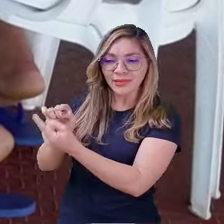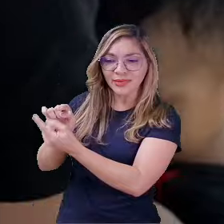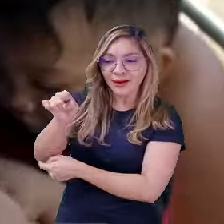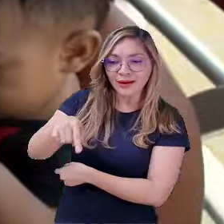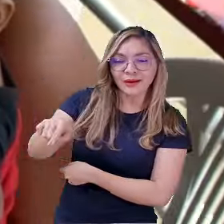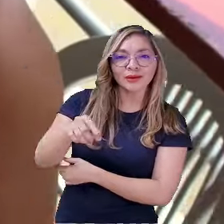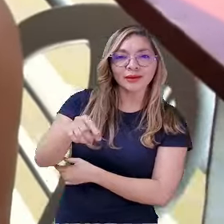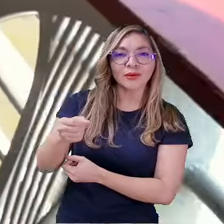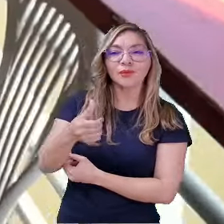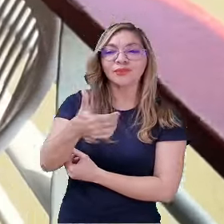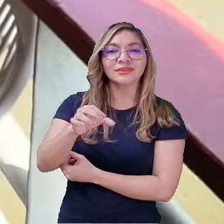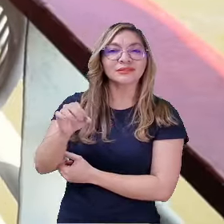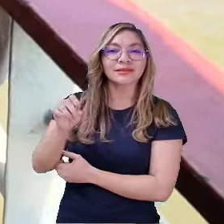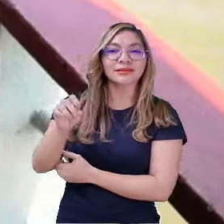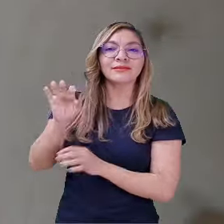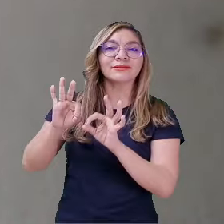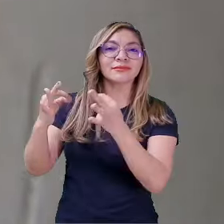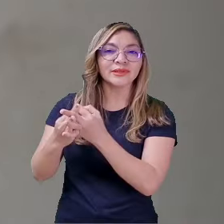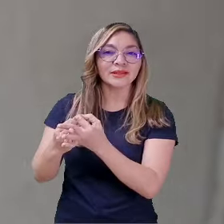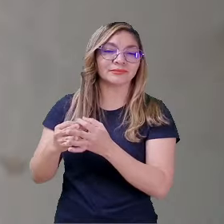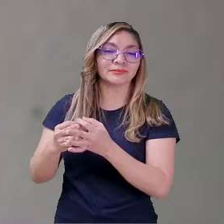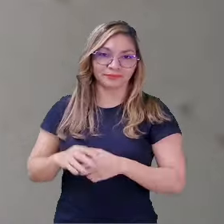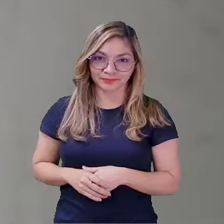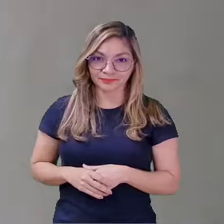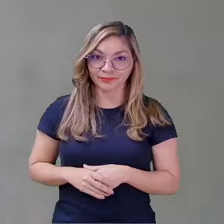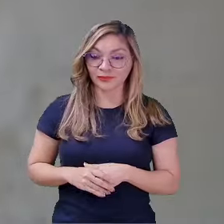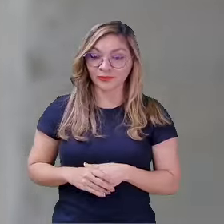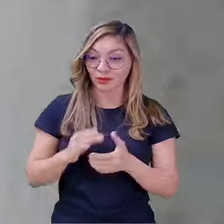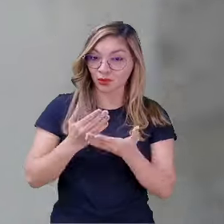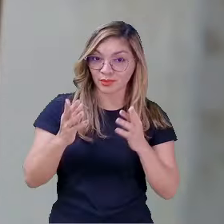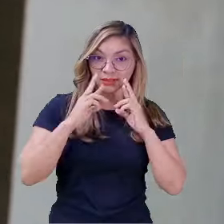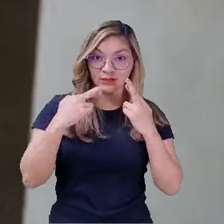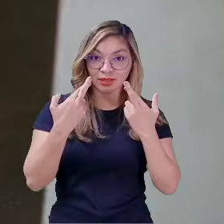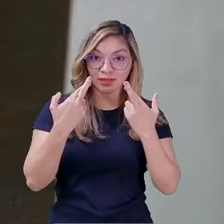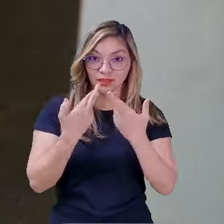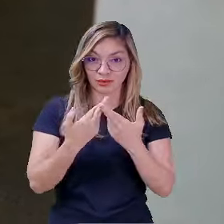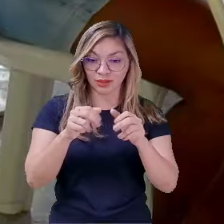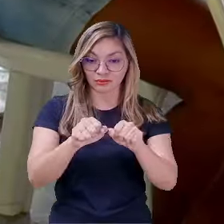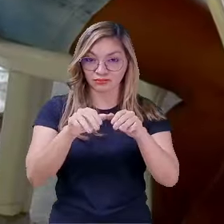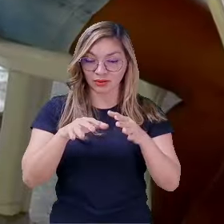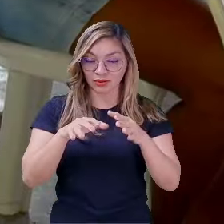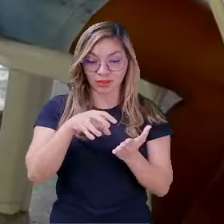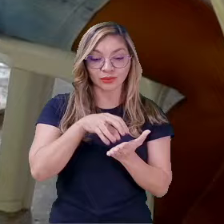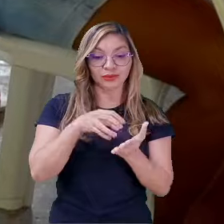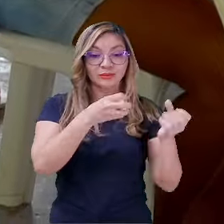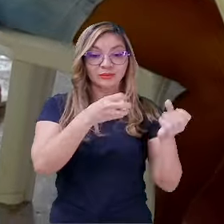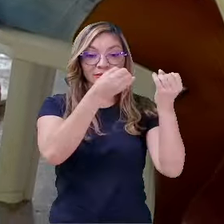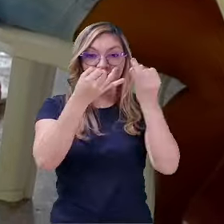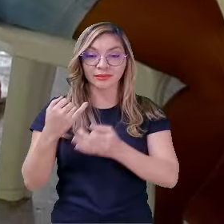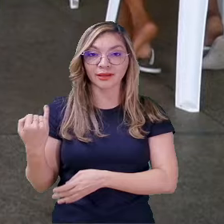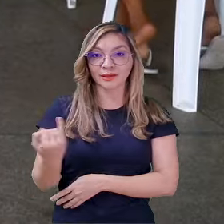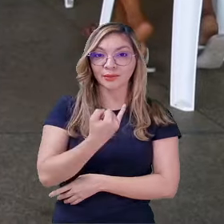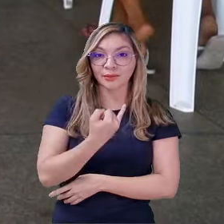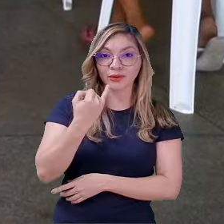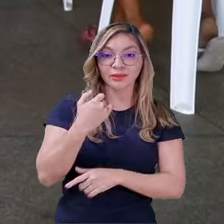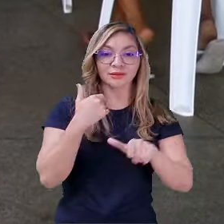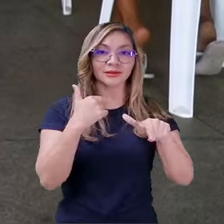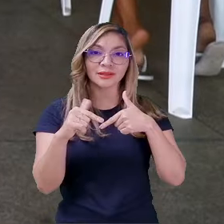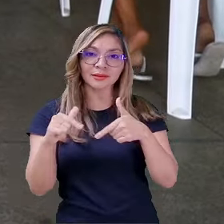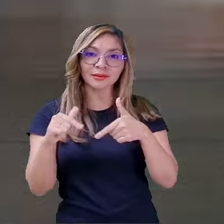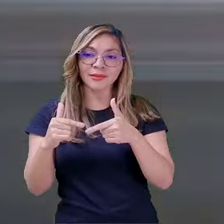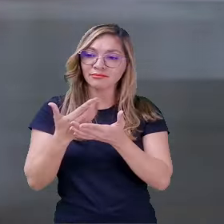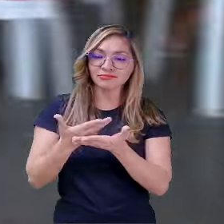famílias beneficiadas. A princípio, uma reunião no centro comunitário para esclarecer sobre a importância dos trabalhos colocados à disposição